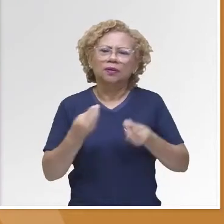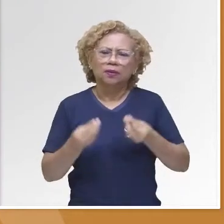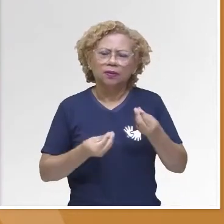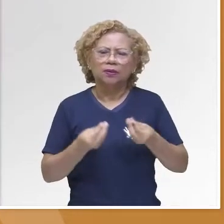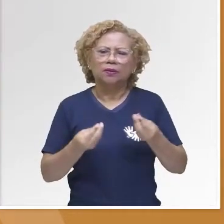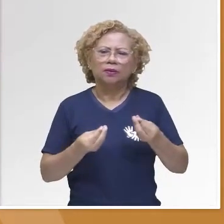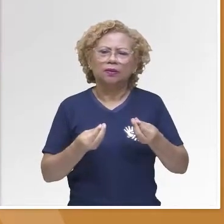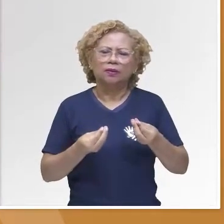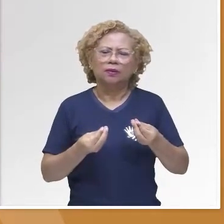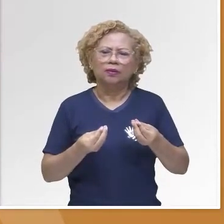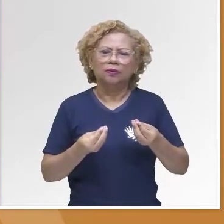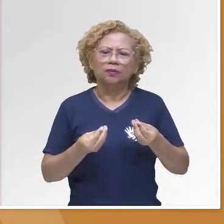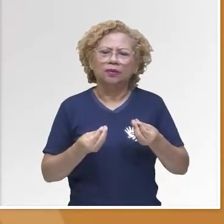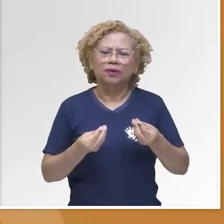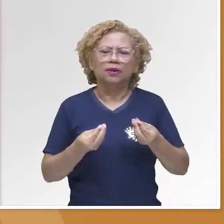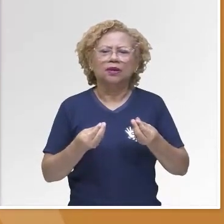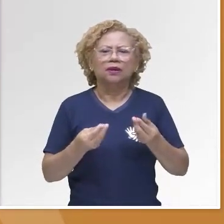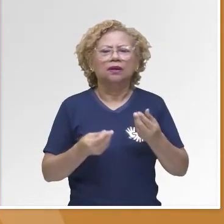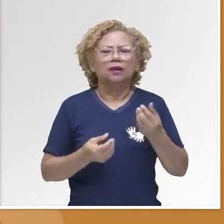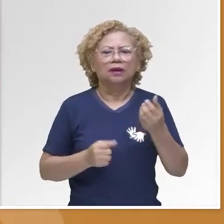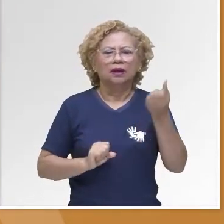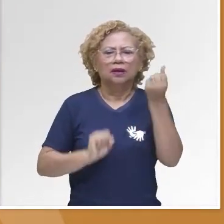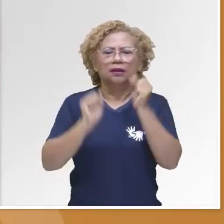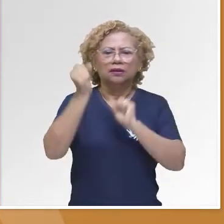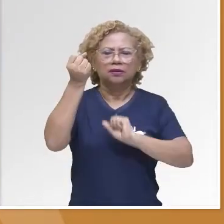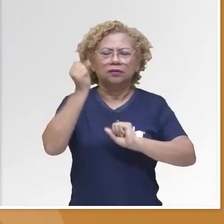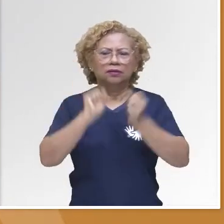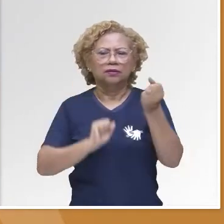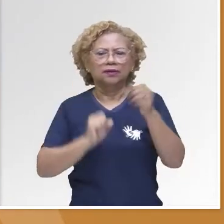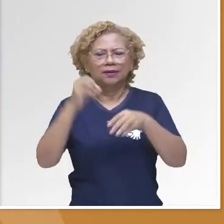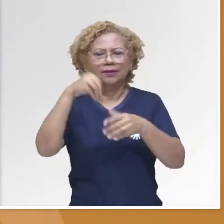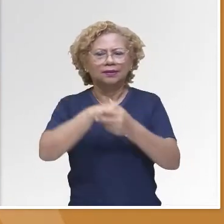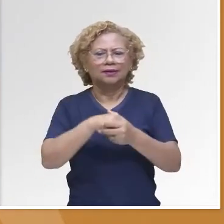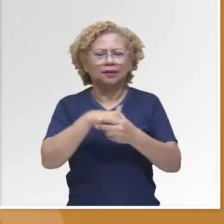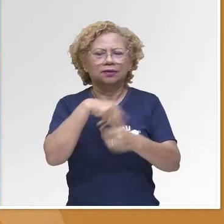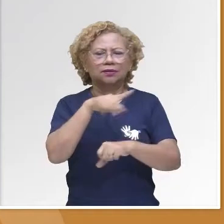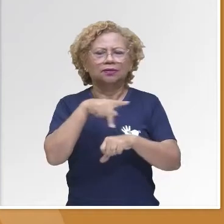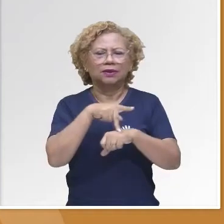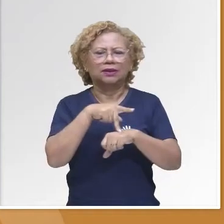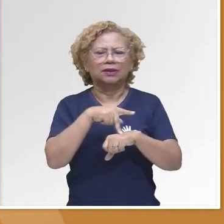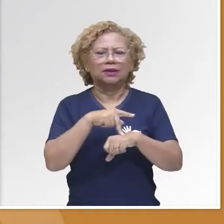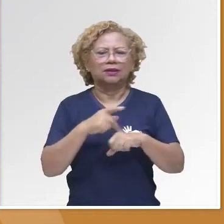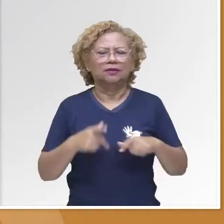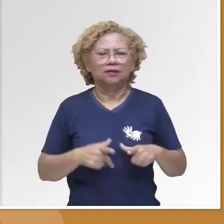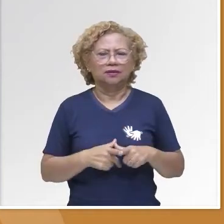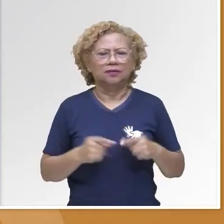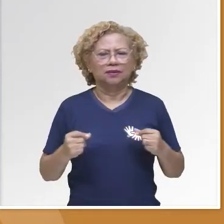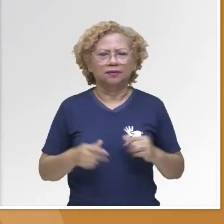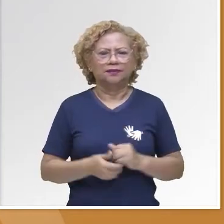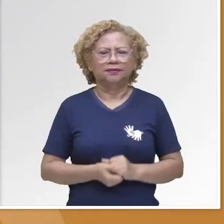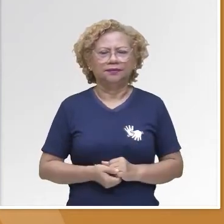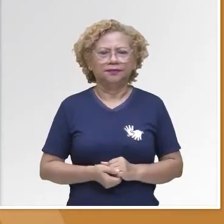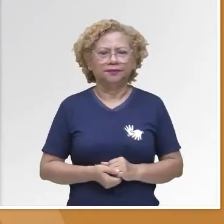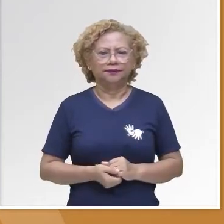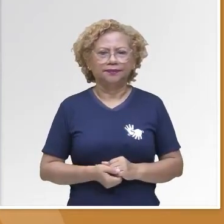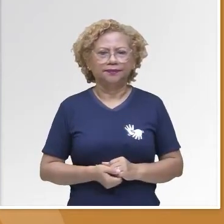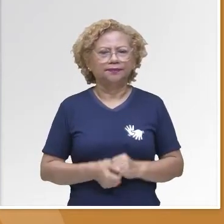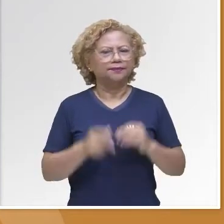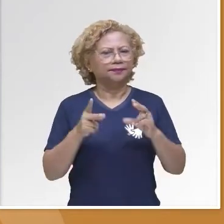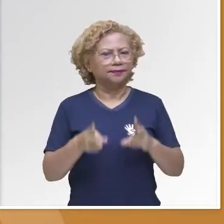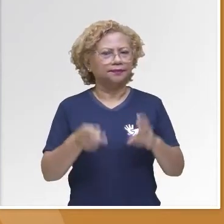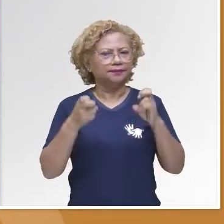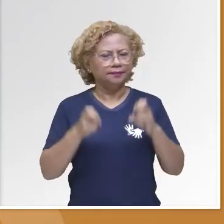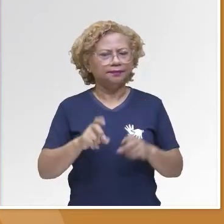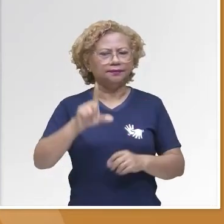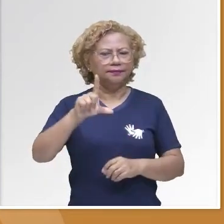distribuição industrial no território japonês. Então, olha só, o litoral, né,